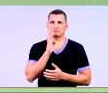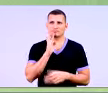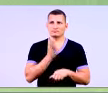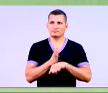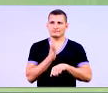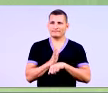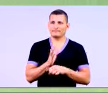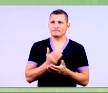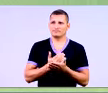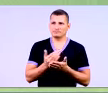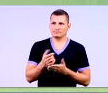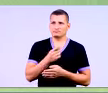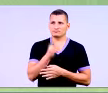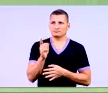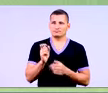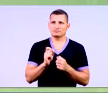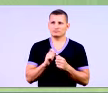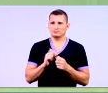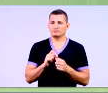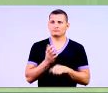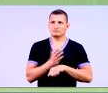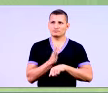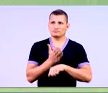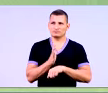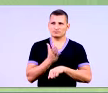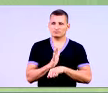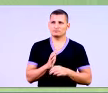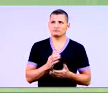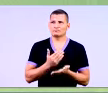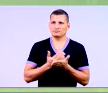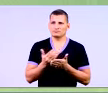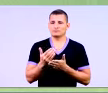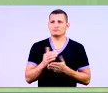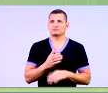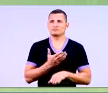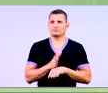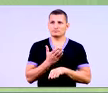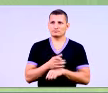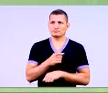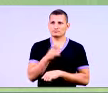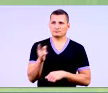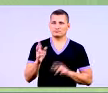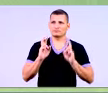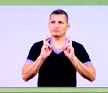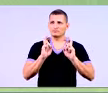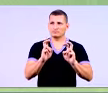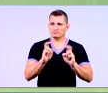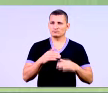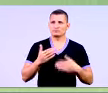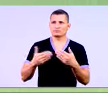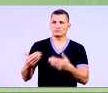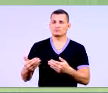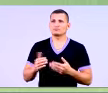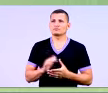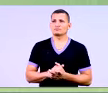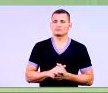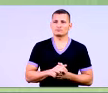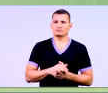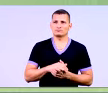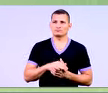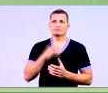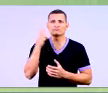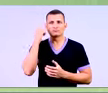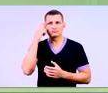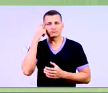gente começa a pegar várias expressões aí comecem a praticar o que vocês vão perceber que com o tempo que é esse é o raciocínio ele